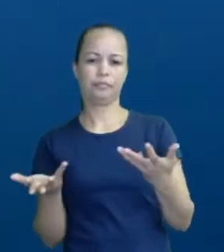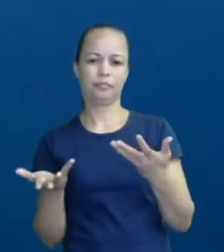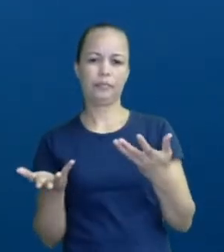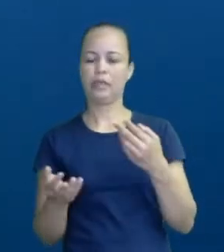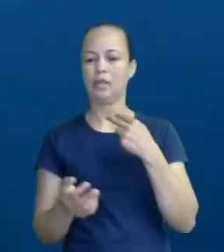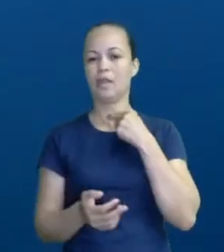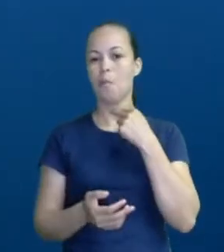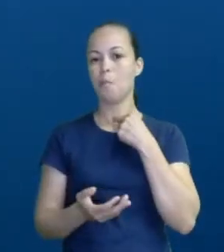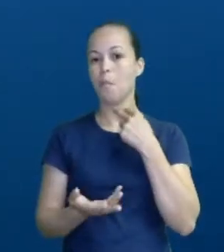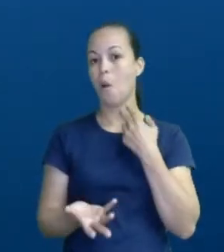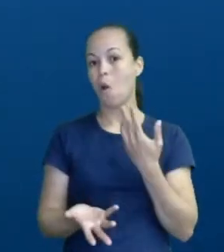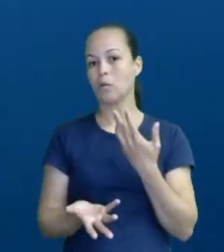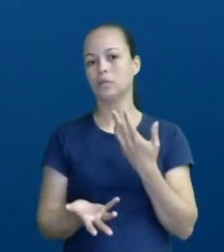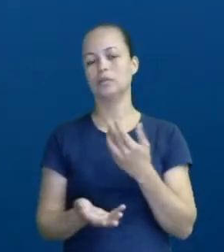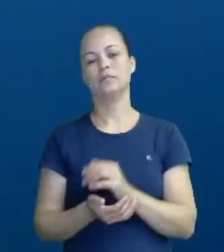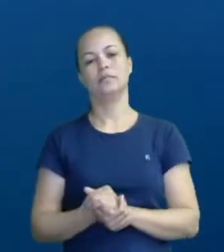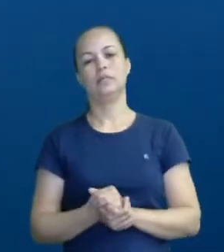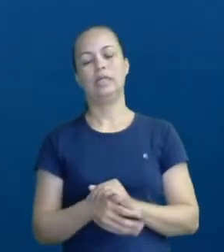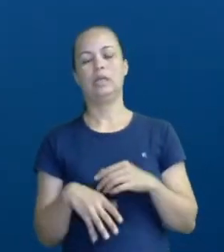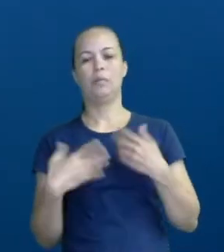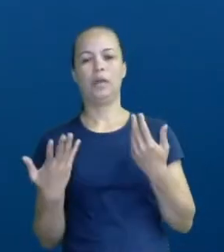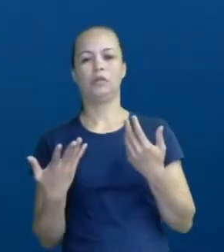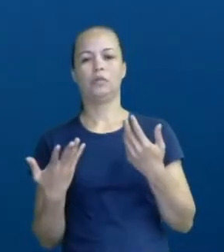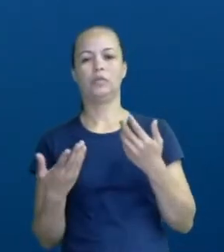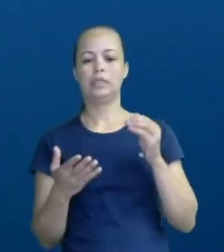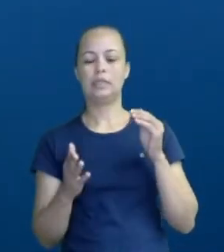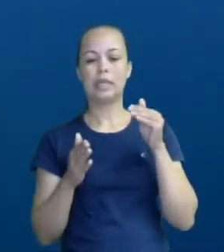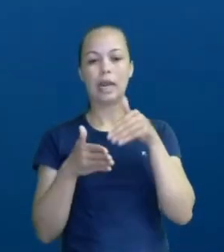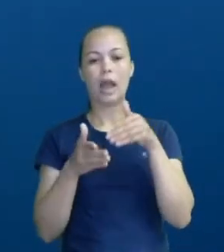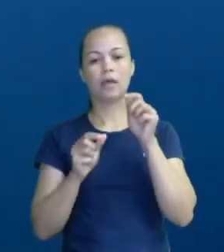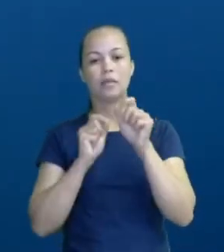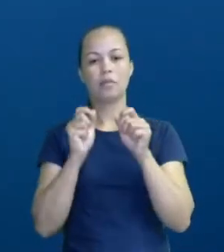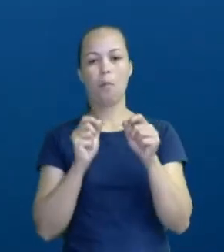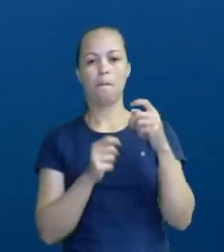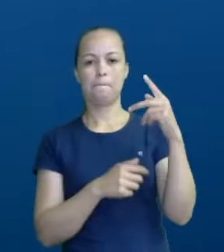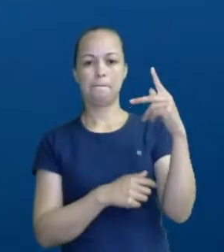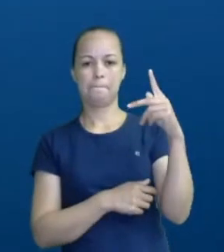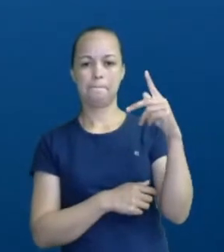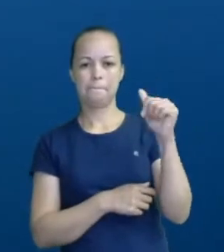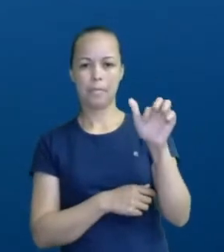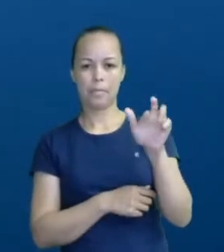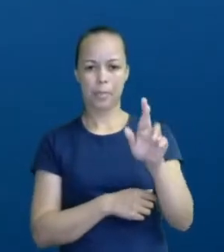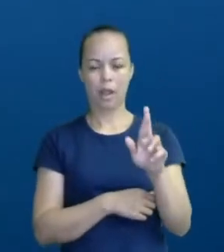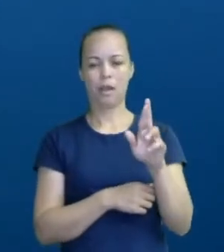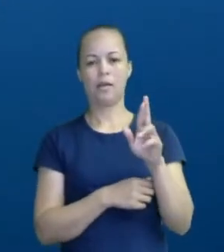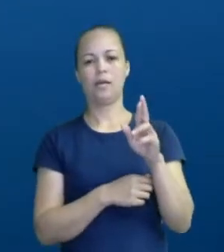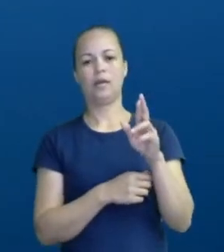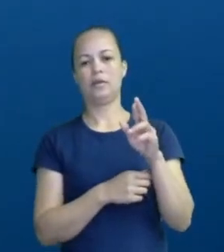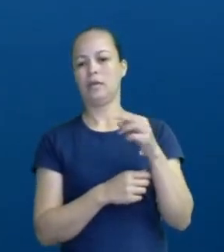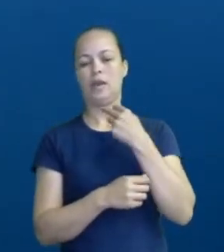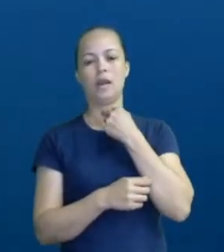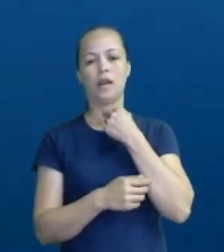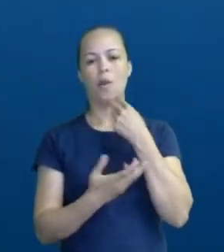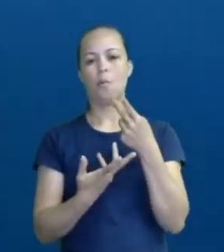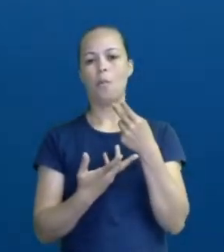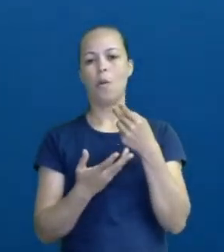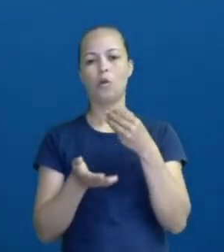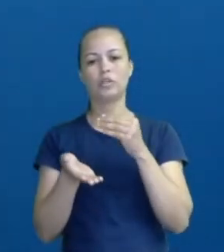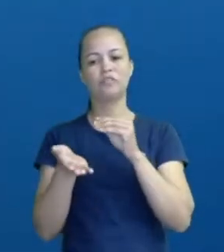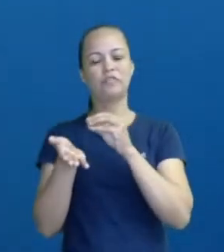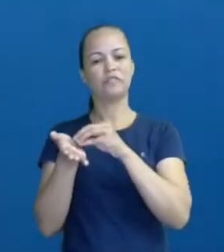pode sobrar. Para ele ser considerado par, não pode sobrar, ok? Vamos